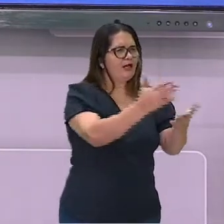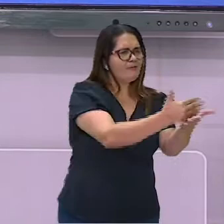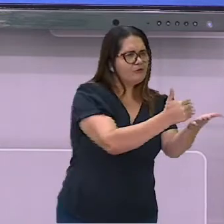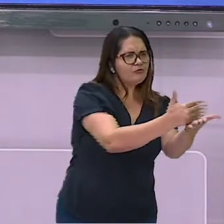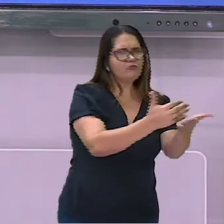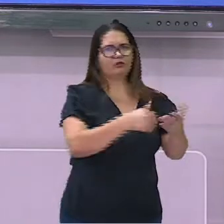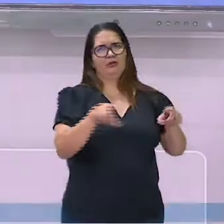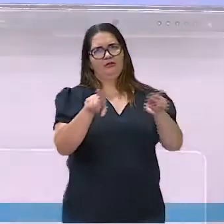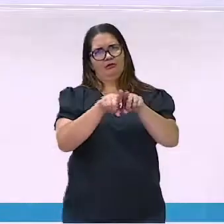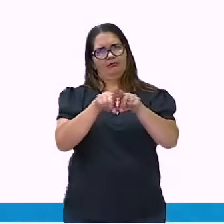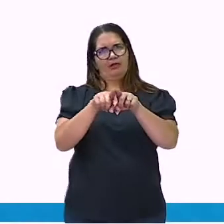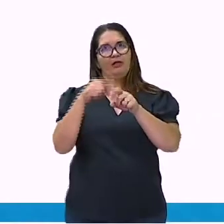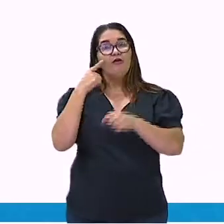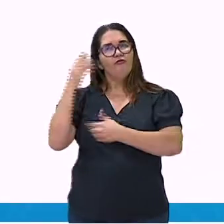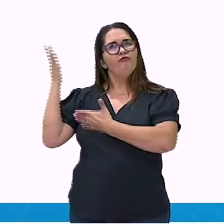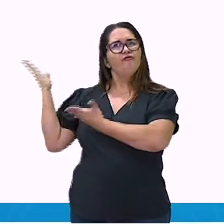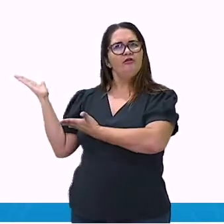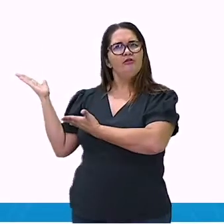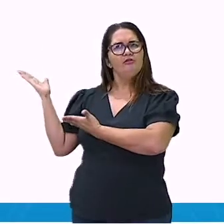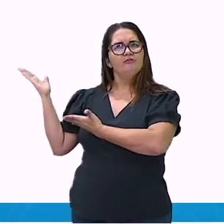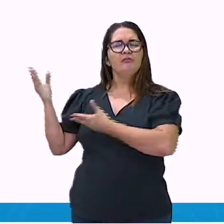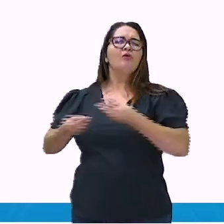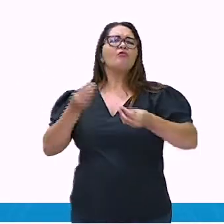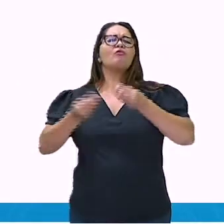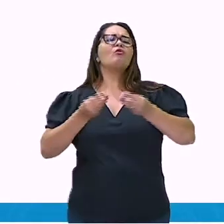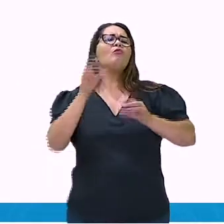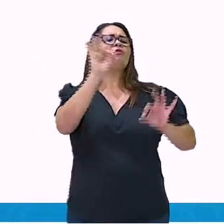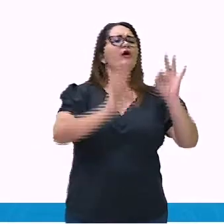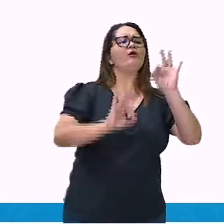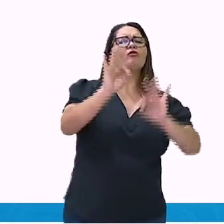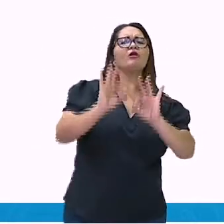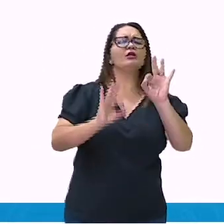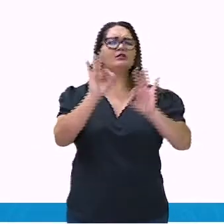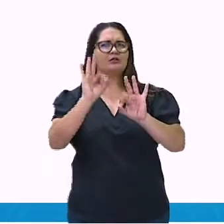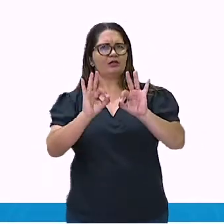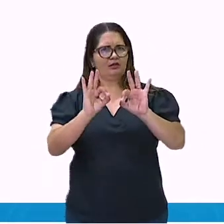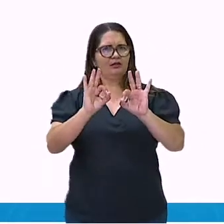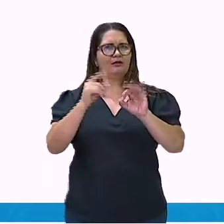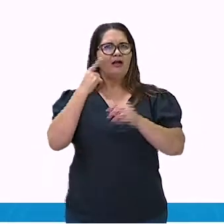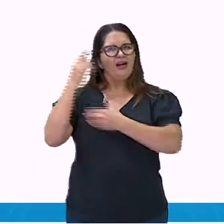A organização da produção açucareira. Nós falamos do latifúndio,